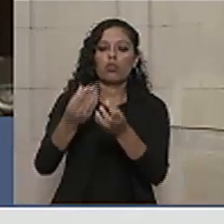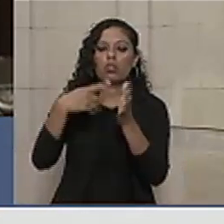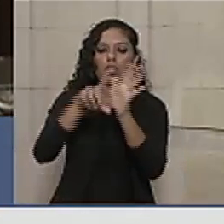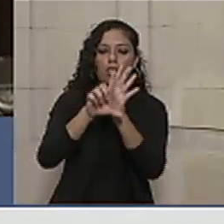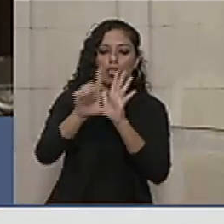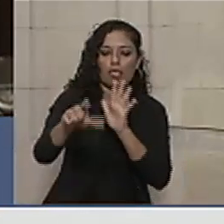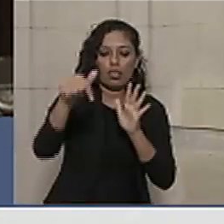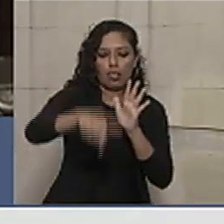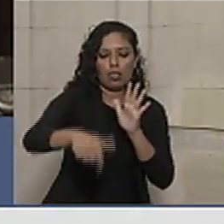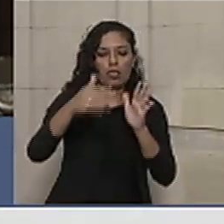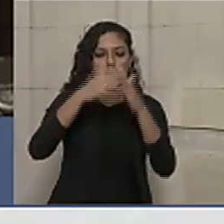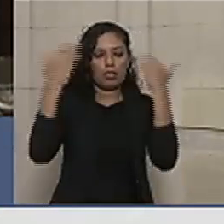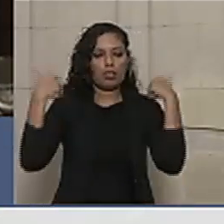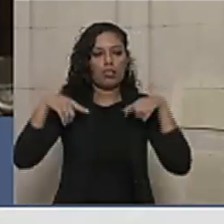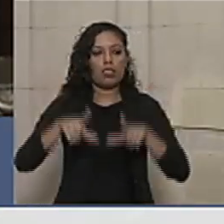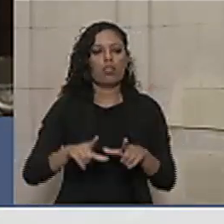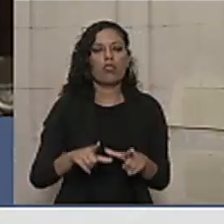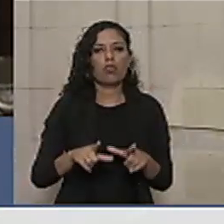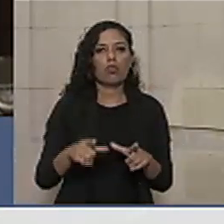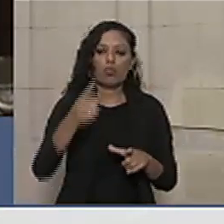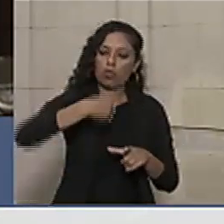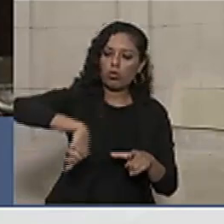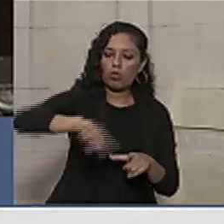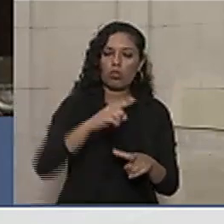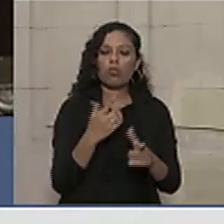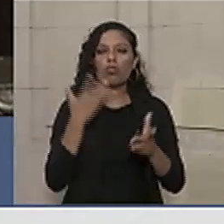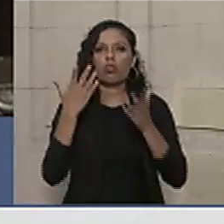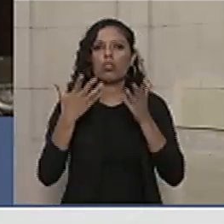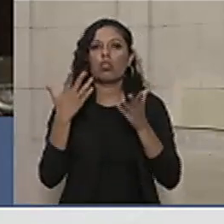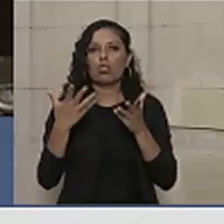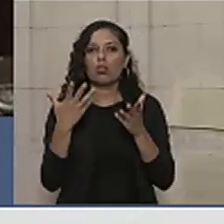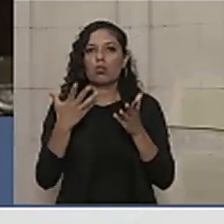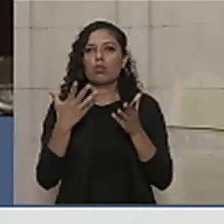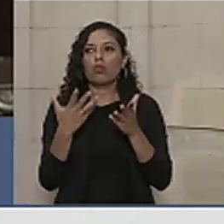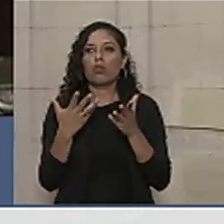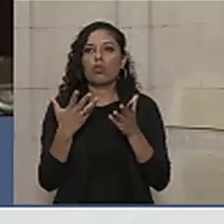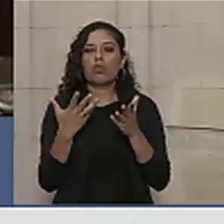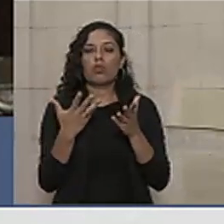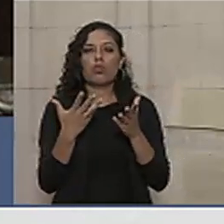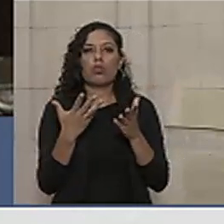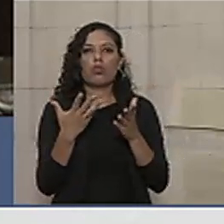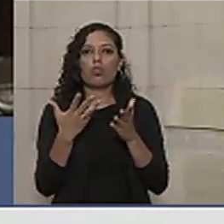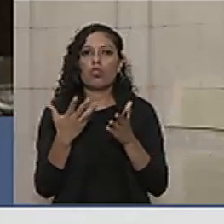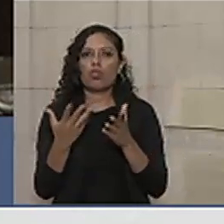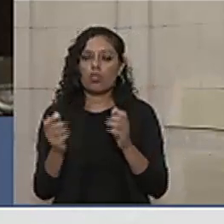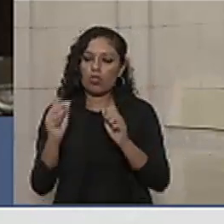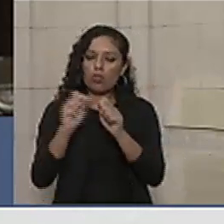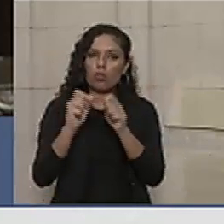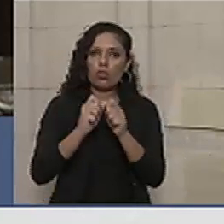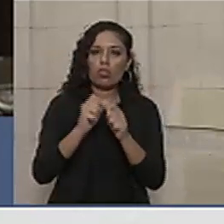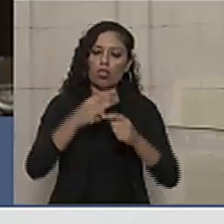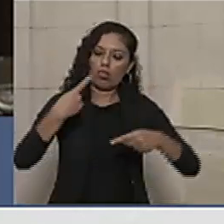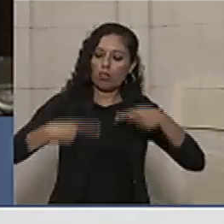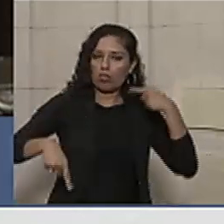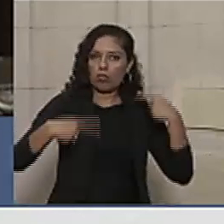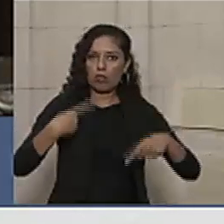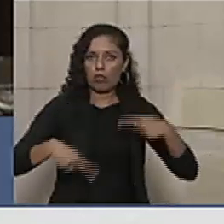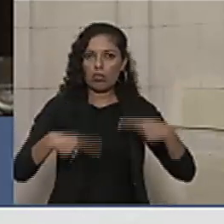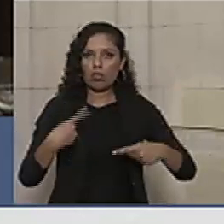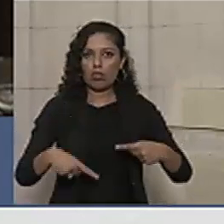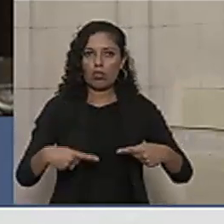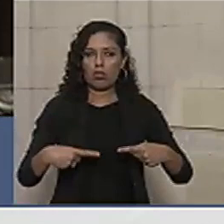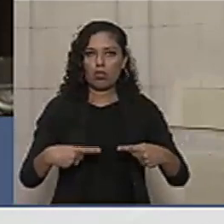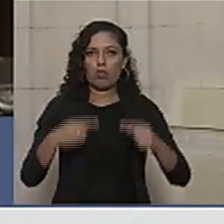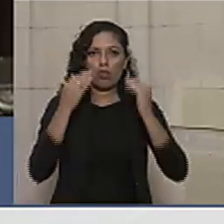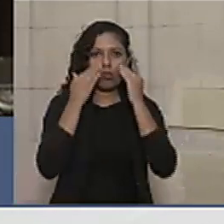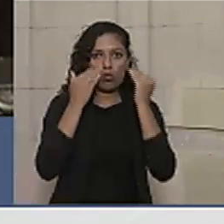aqui dentro da casa. Então, é nesse sentido que eu queria que fosse feita essa discussão, fosse feita